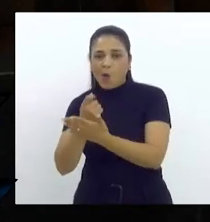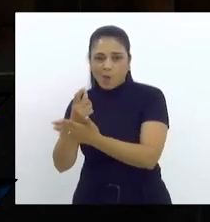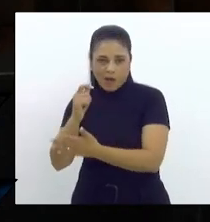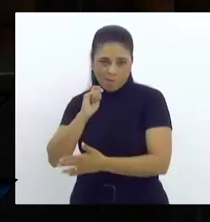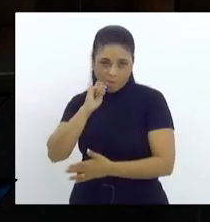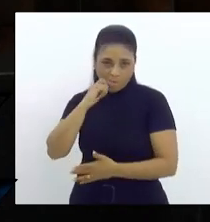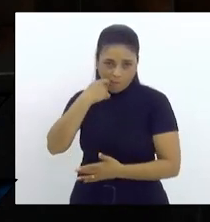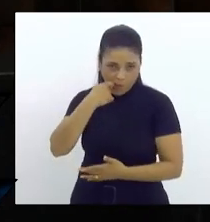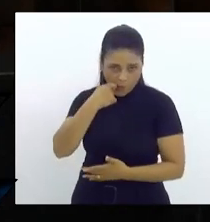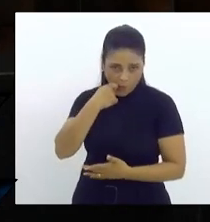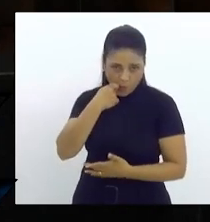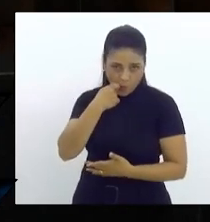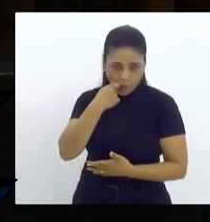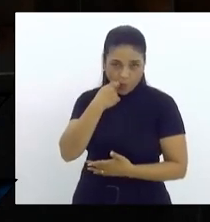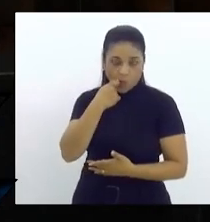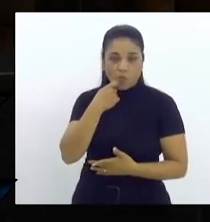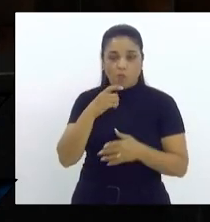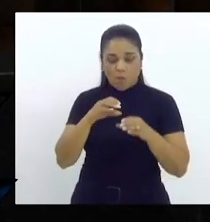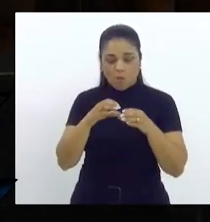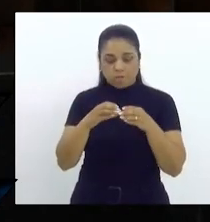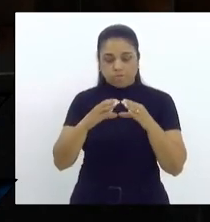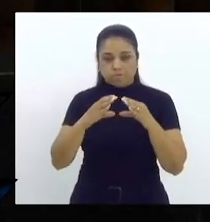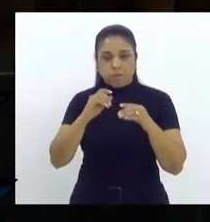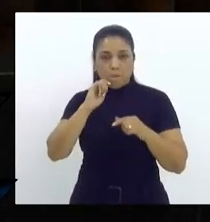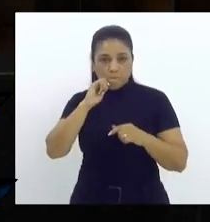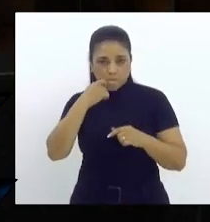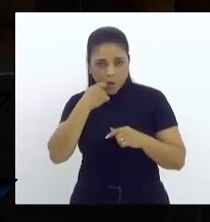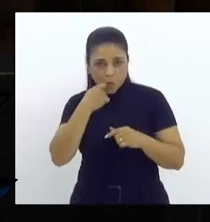imaginemos que o pão francês tem uma alíquota,